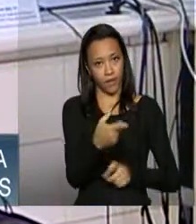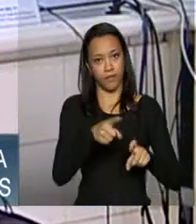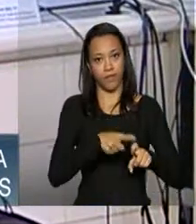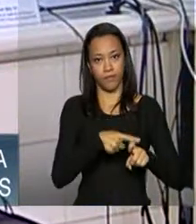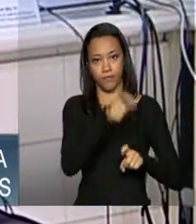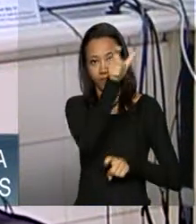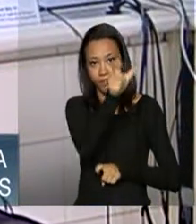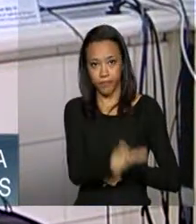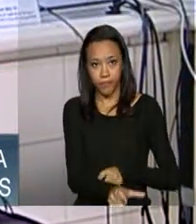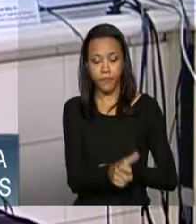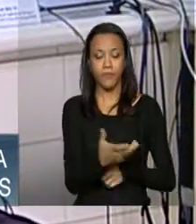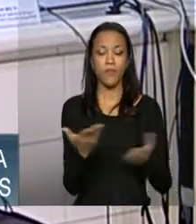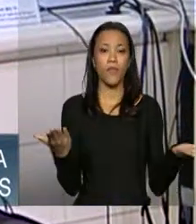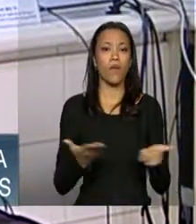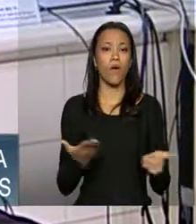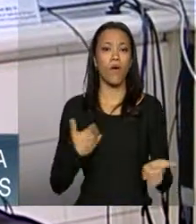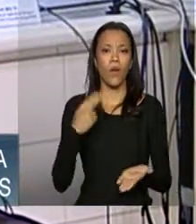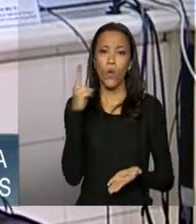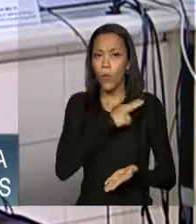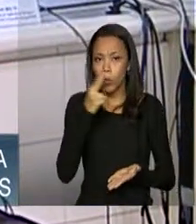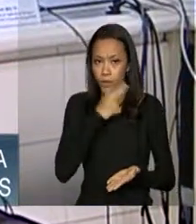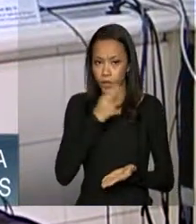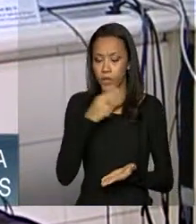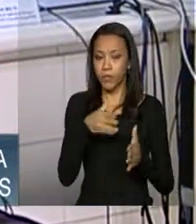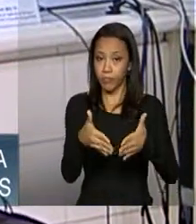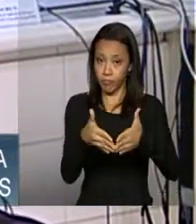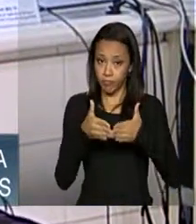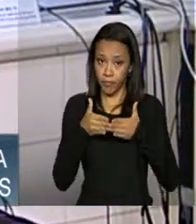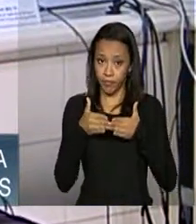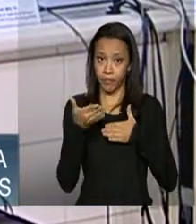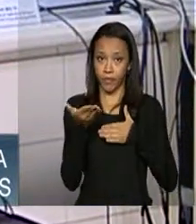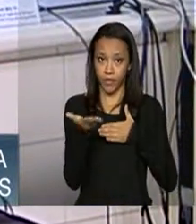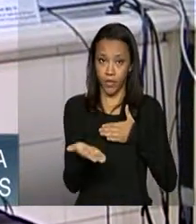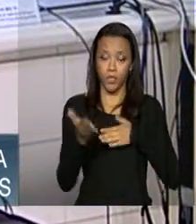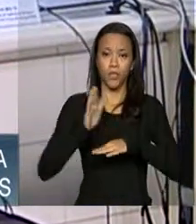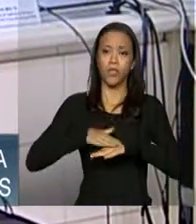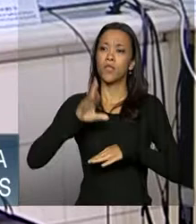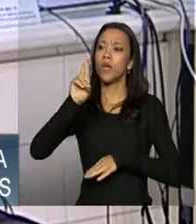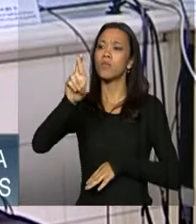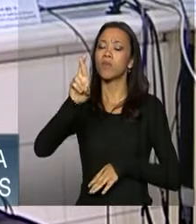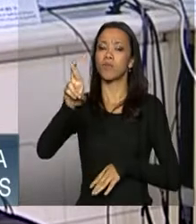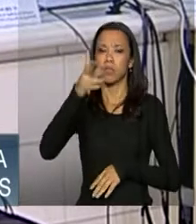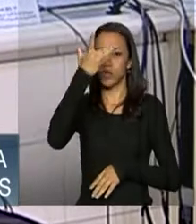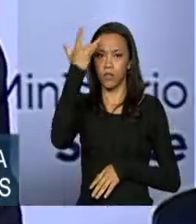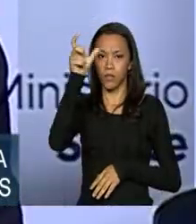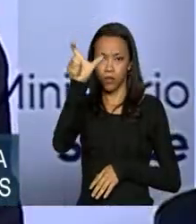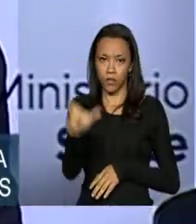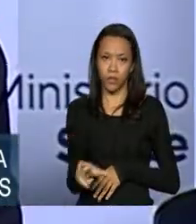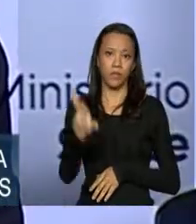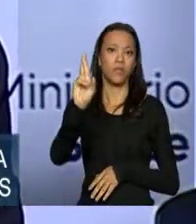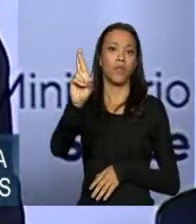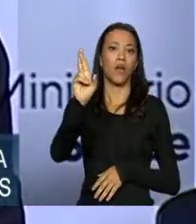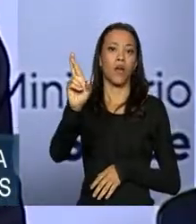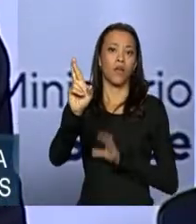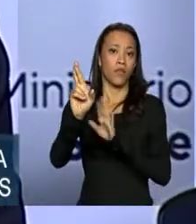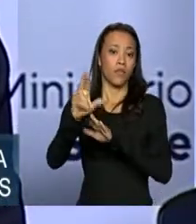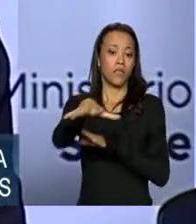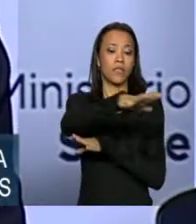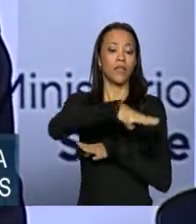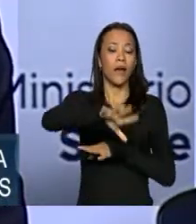queria agora, muito rapidamente, pedir ao nosso responsável pelo Departamento de